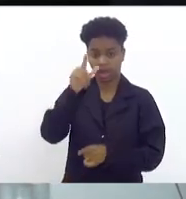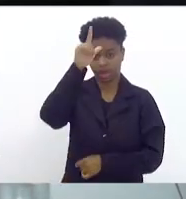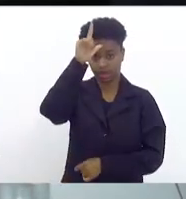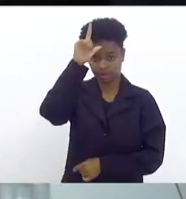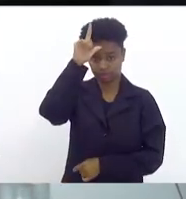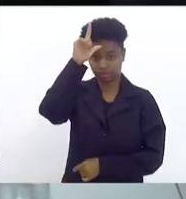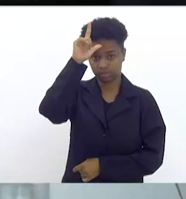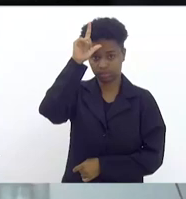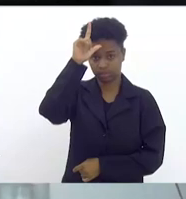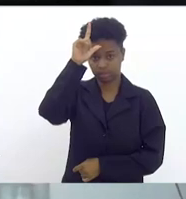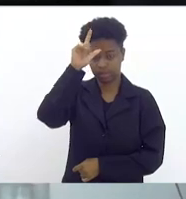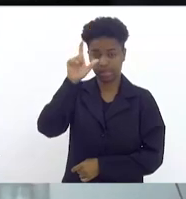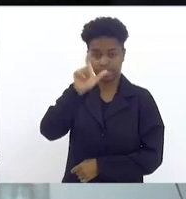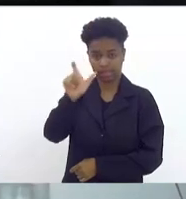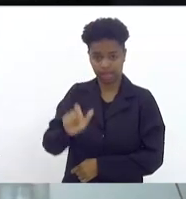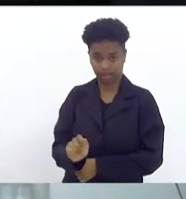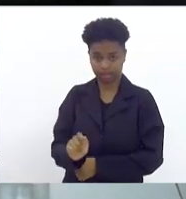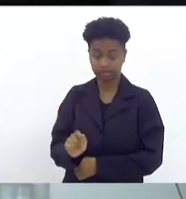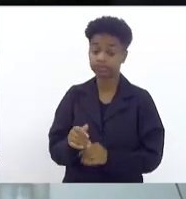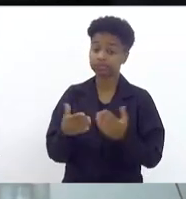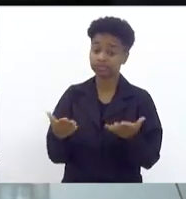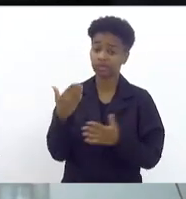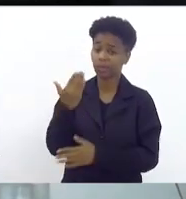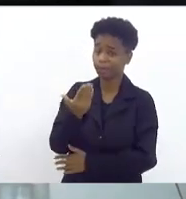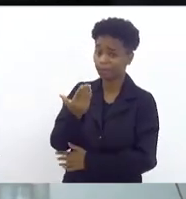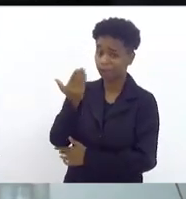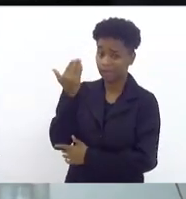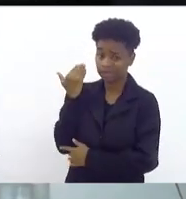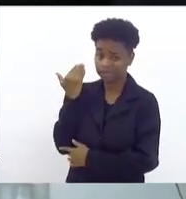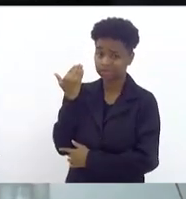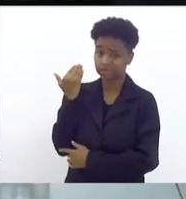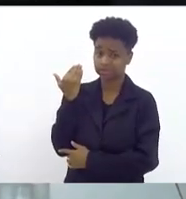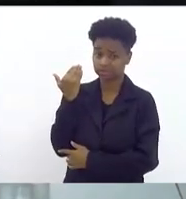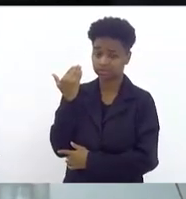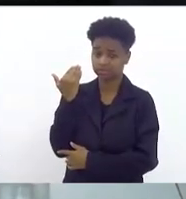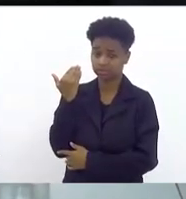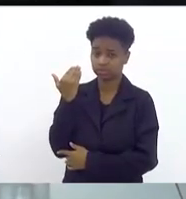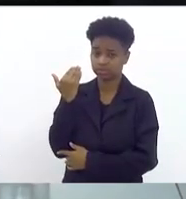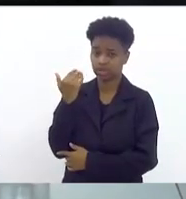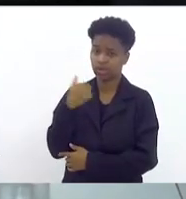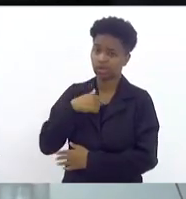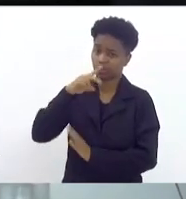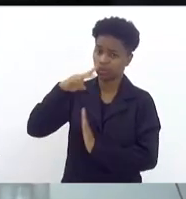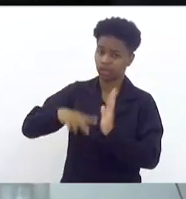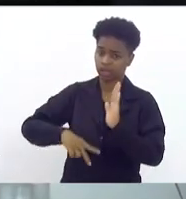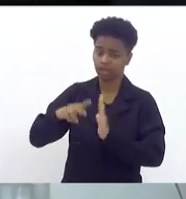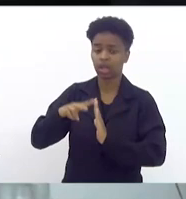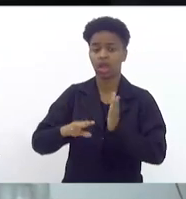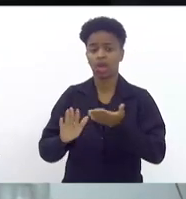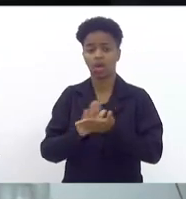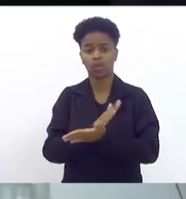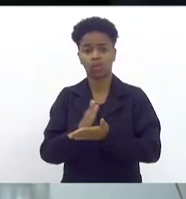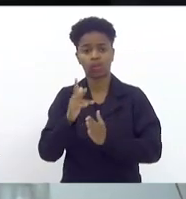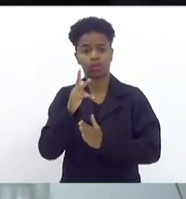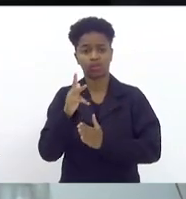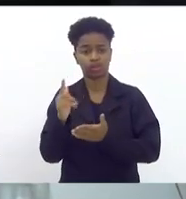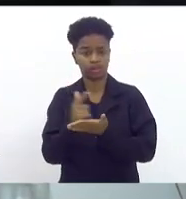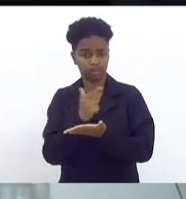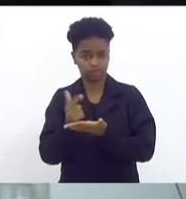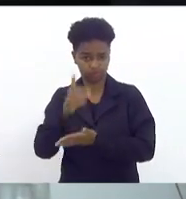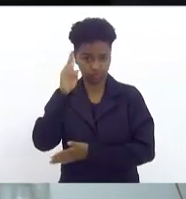Alemanha, Itália. Aquela época, senhor presidente, lendo alguns livros de história, o Carlos Mink deve